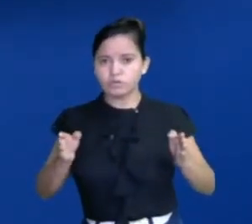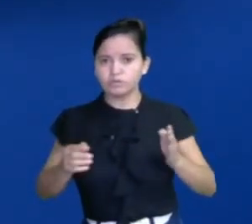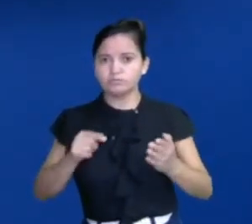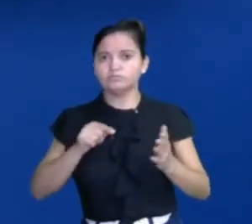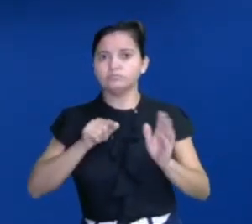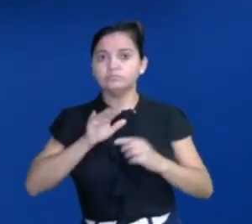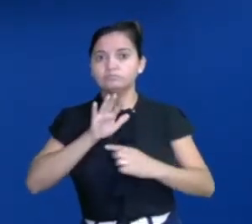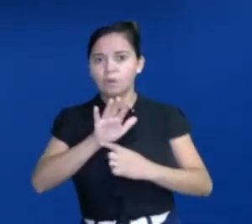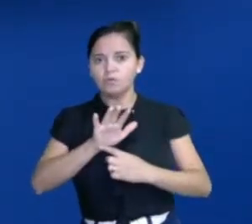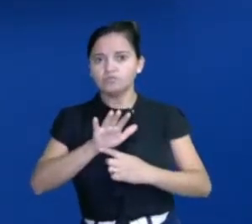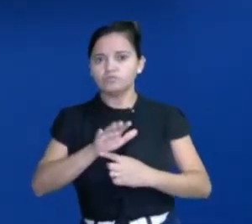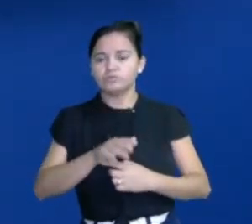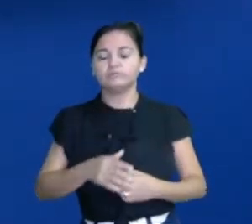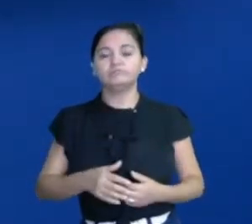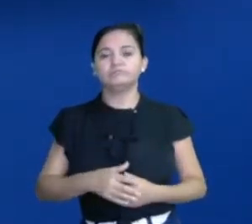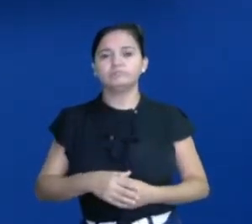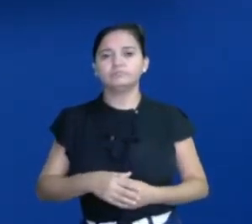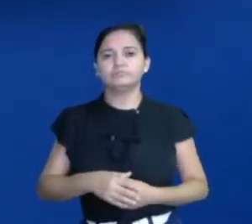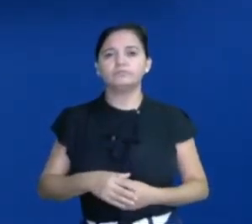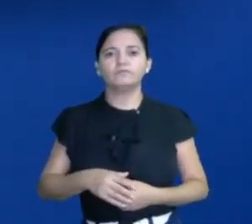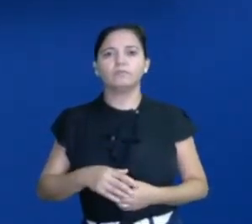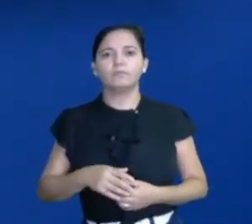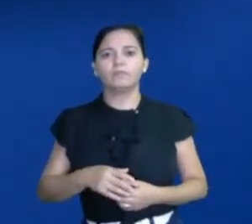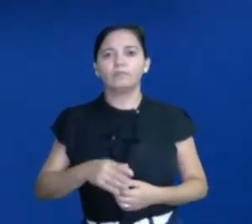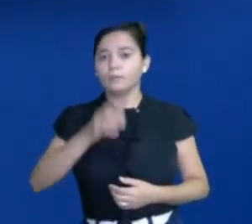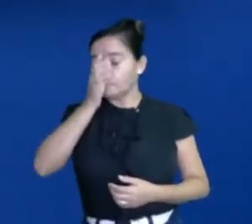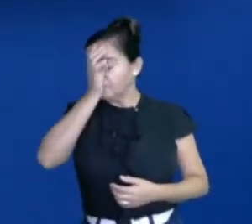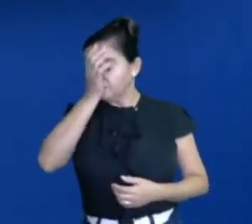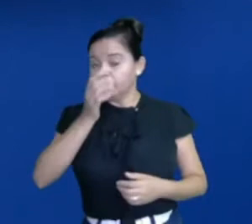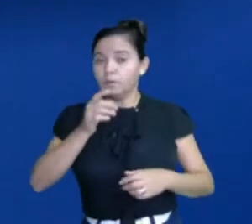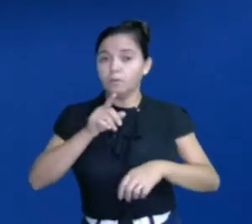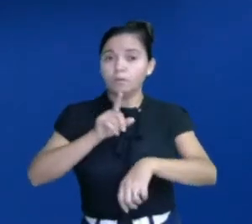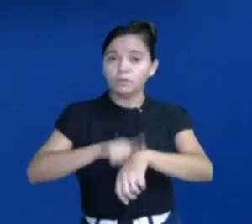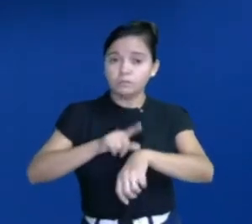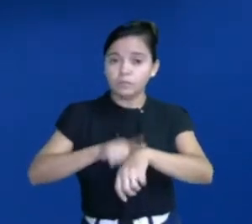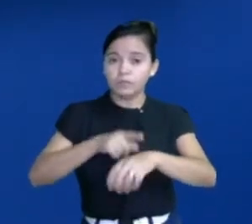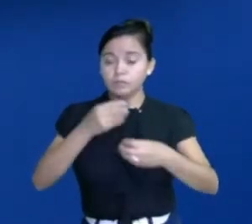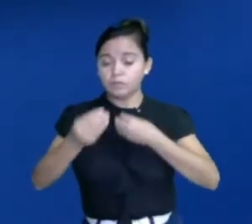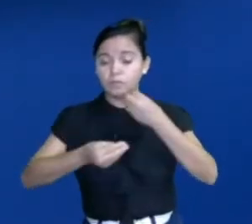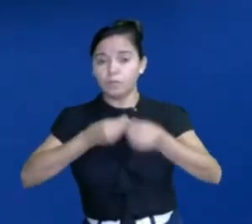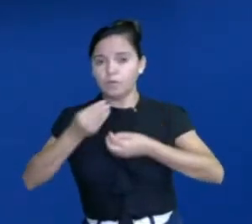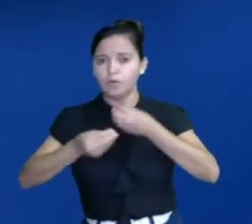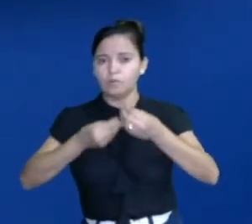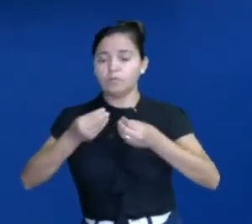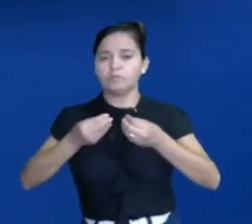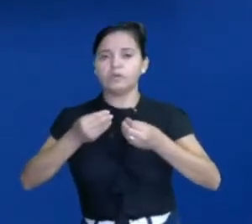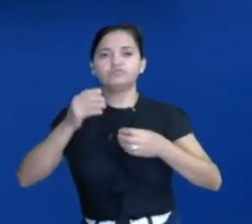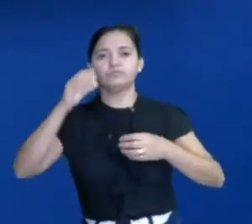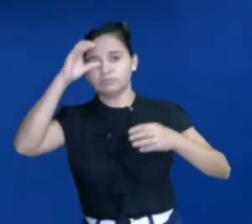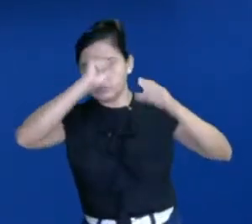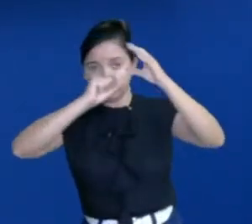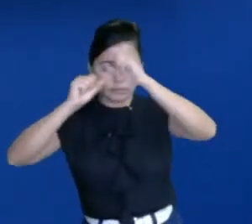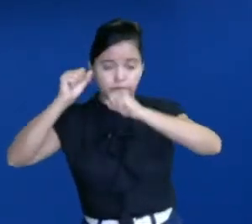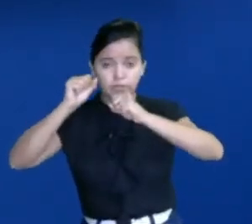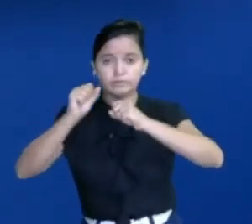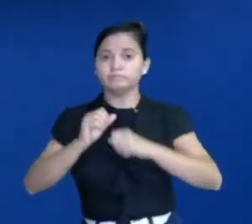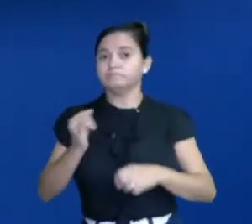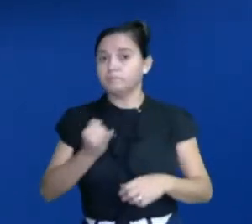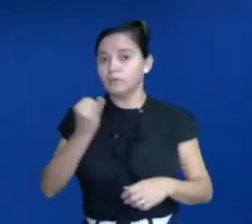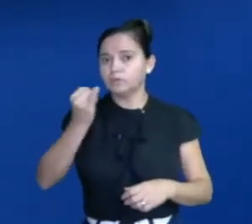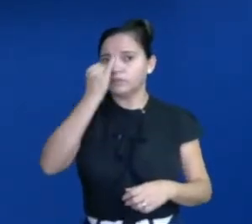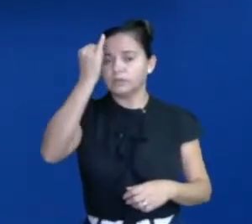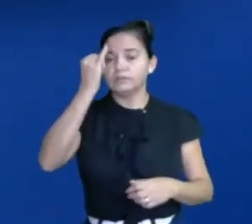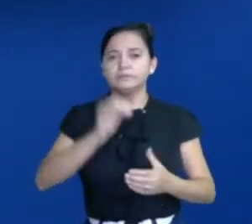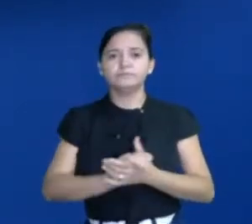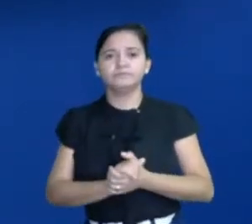Já diferente do tempo cronológico. E professora, o que seria então tempo cronológico? O tempo